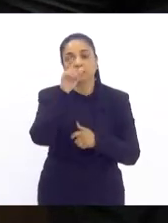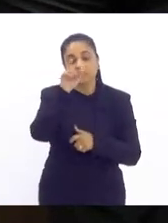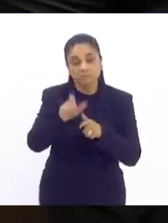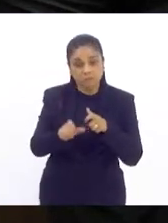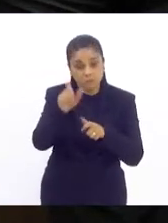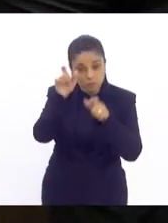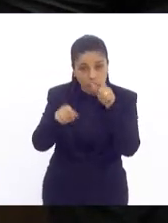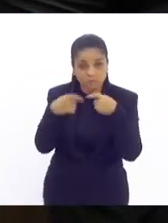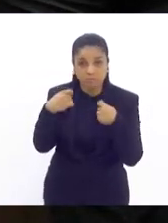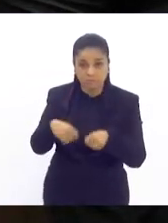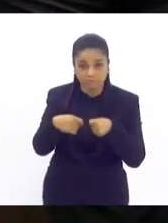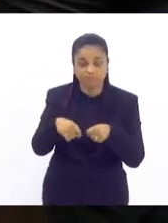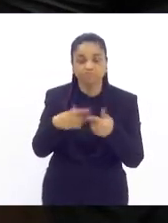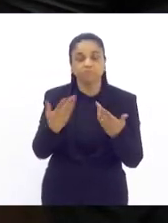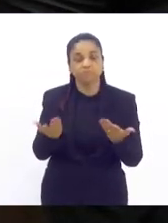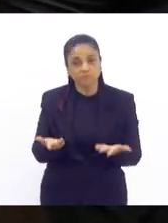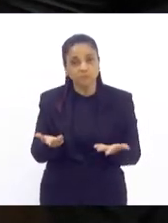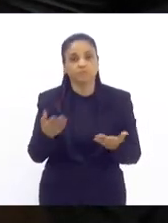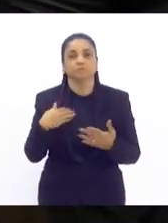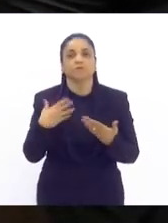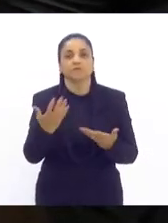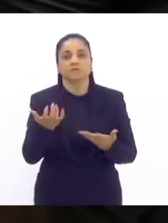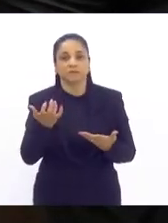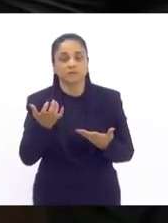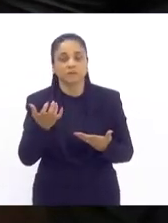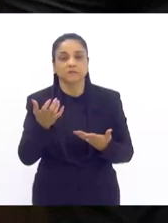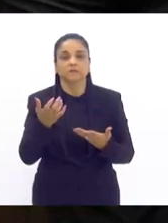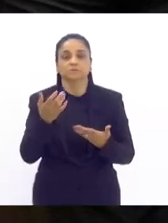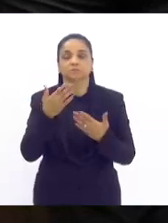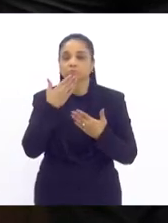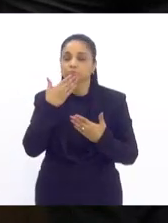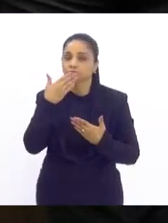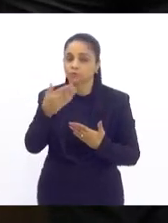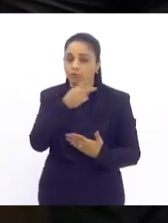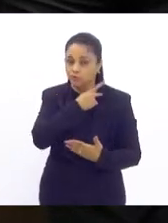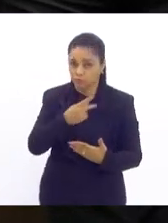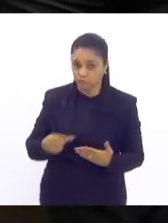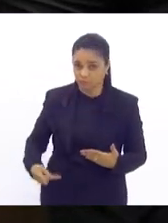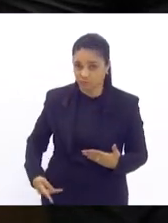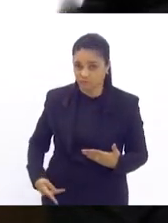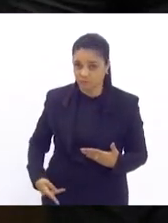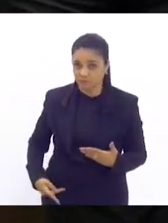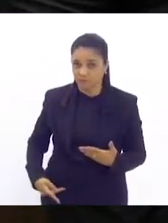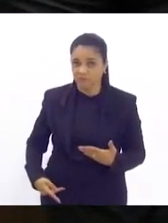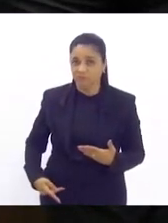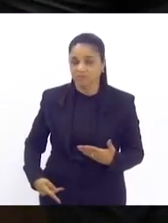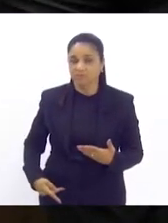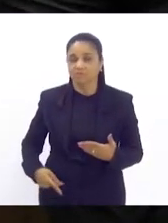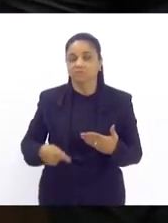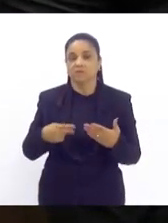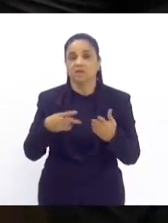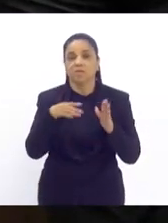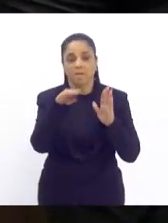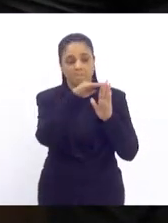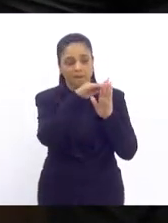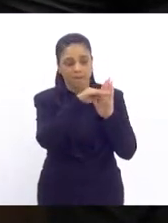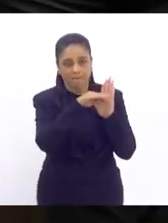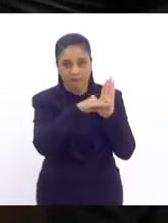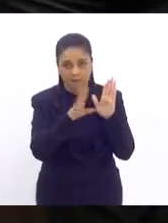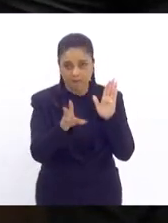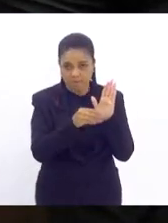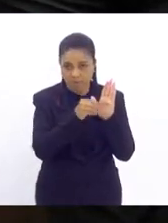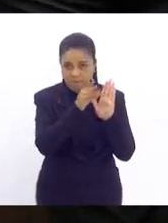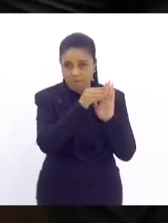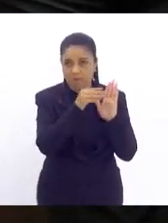baseado nisso Presidente eu queria pedir a vossa excelência que com isso na hora do dia uma